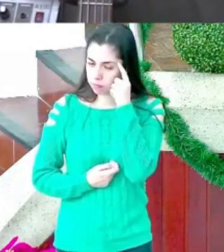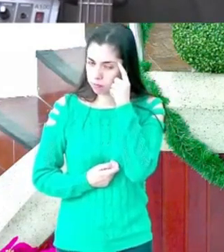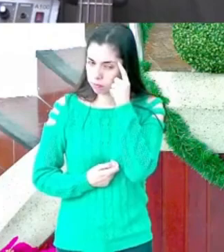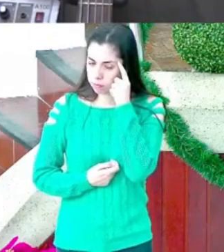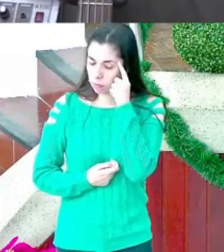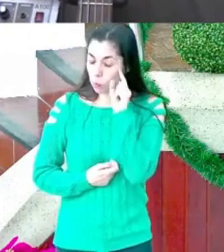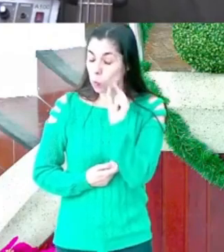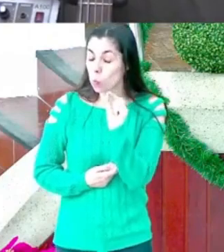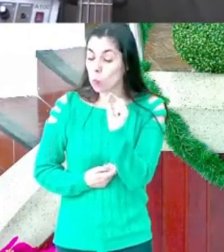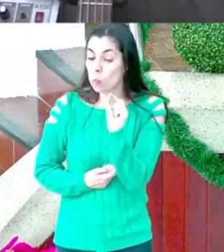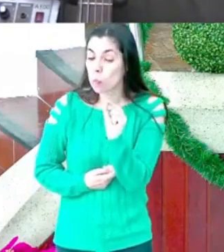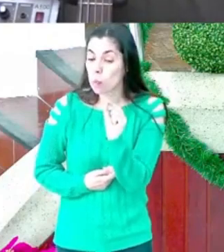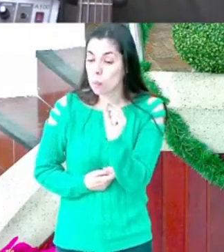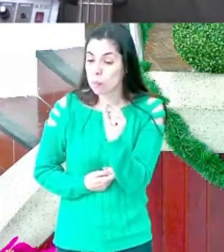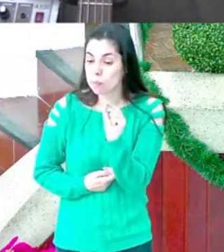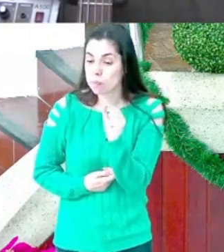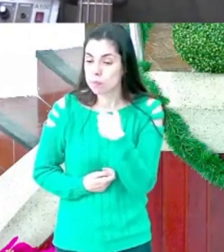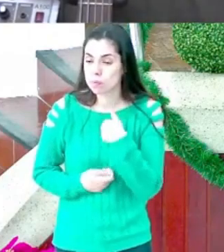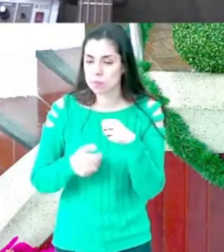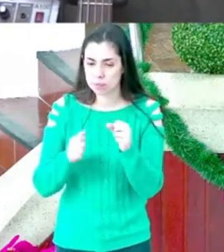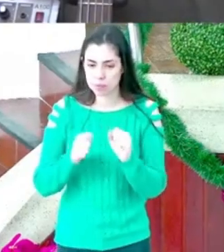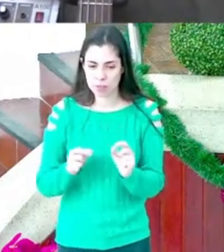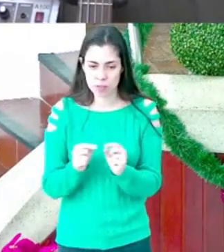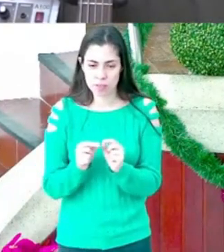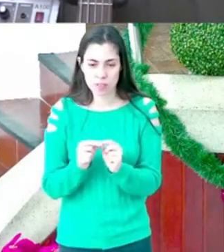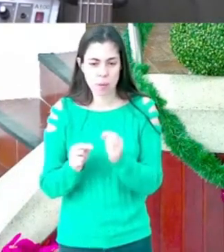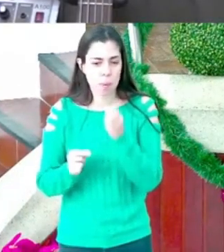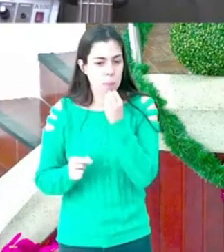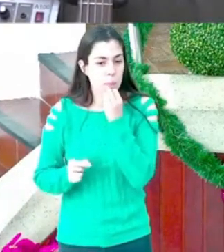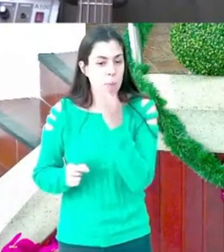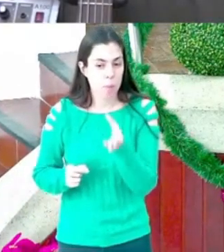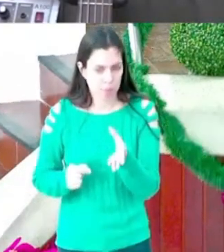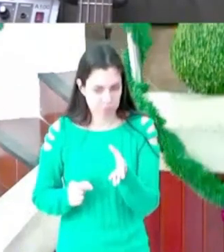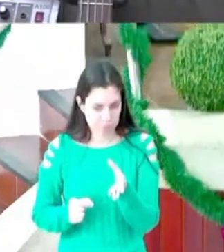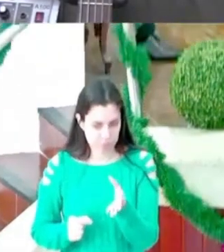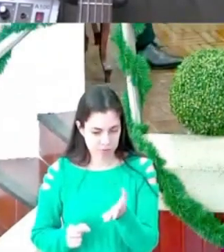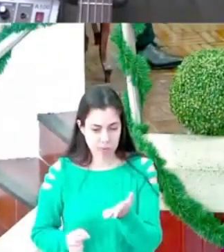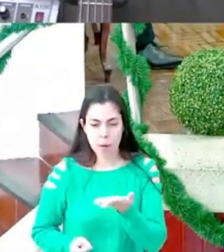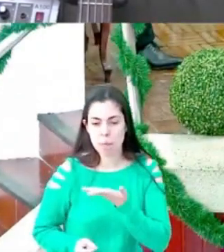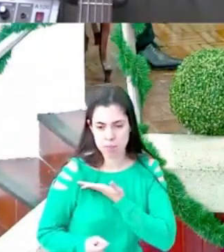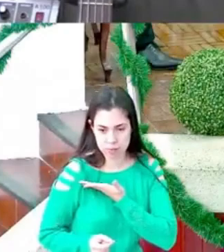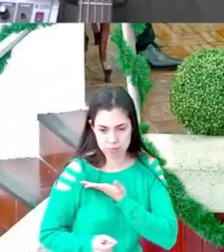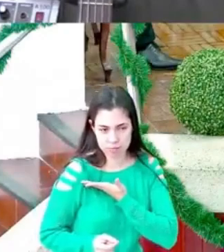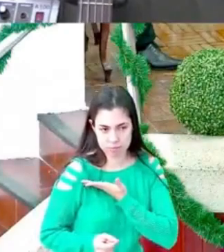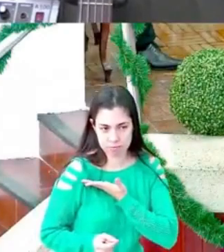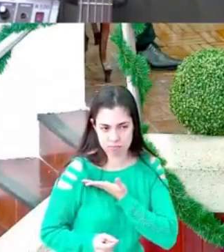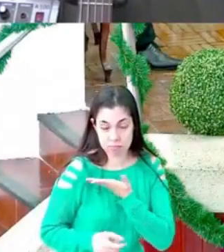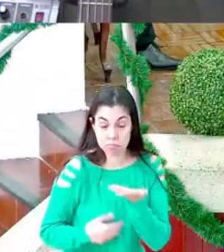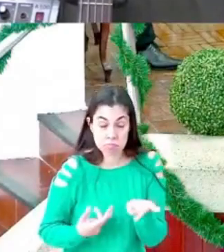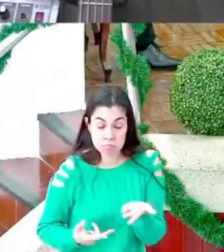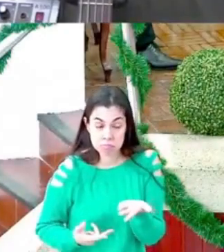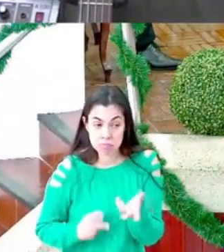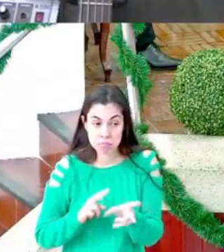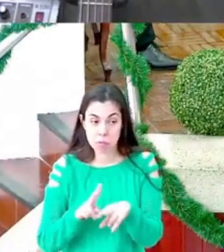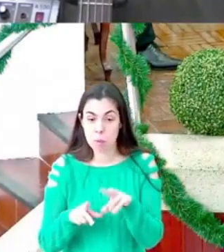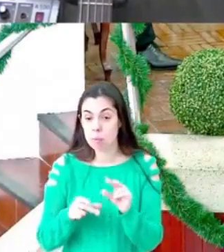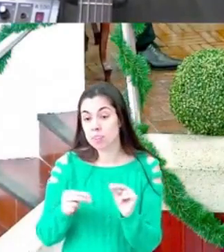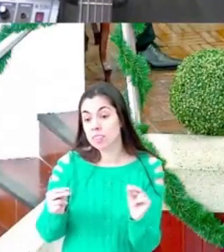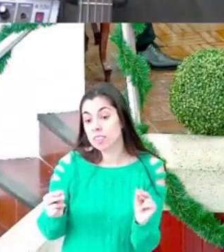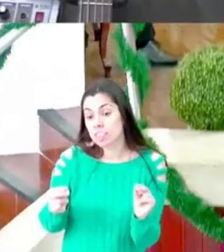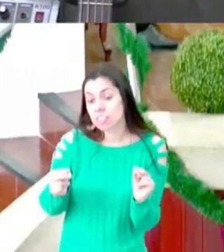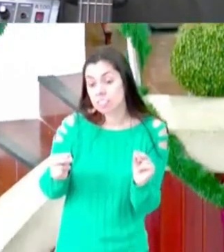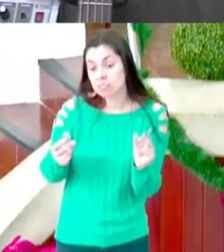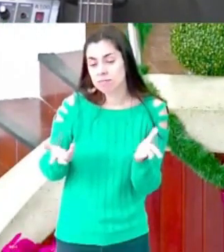seu irmão, seu coleguinha da escola. Talvez um presente, uma atitude